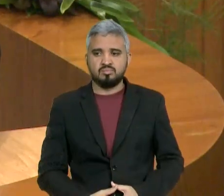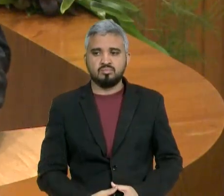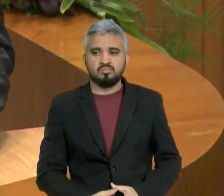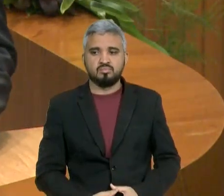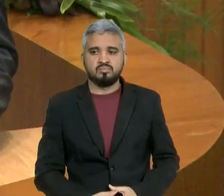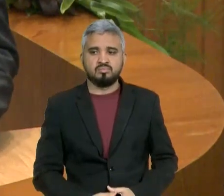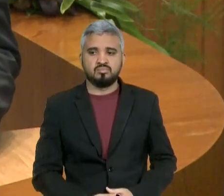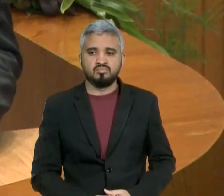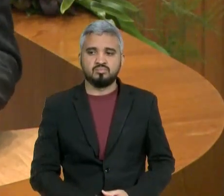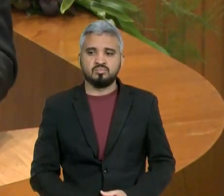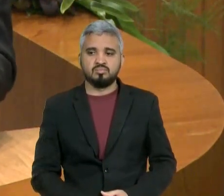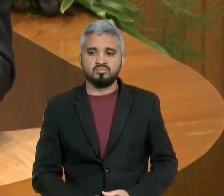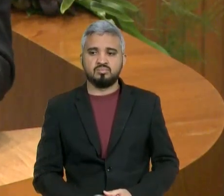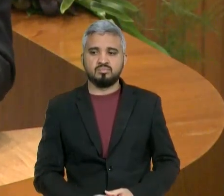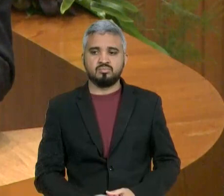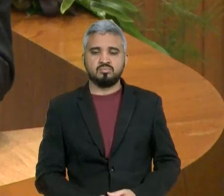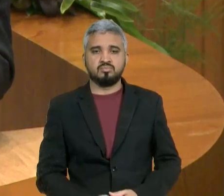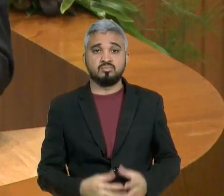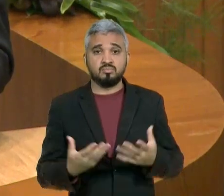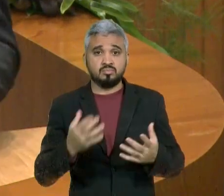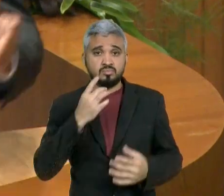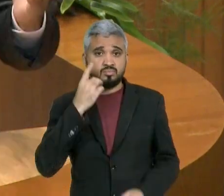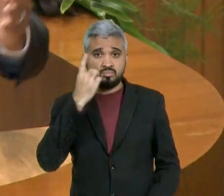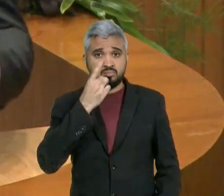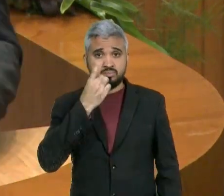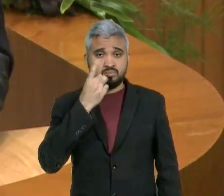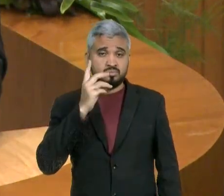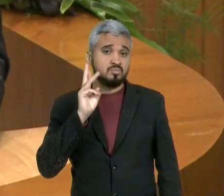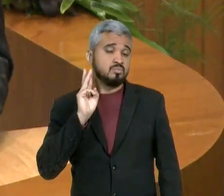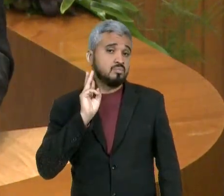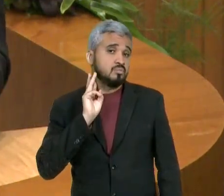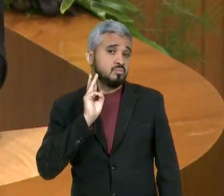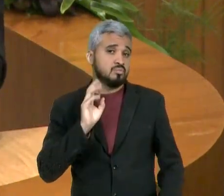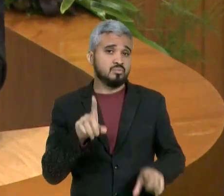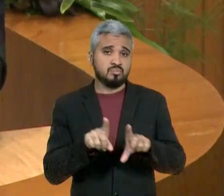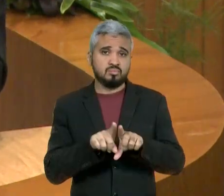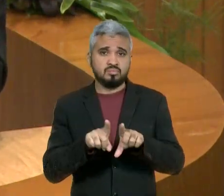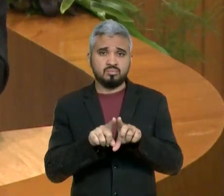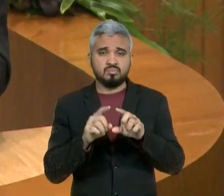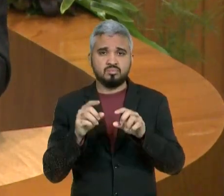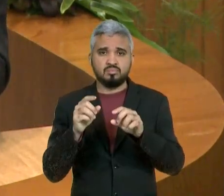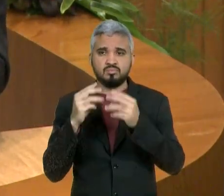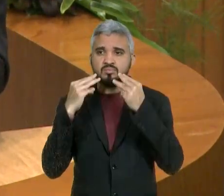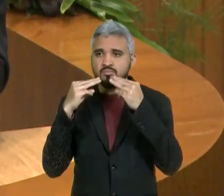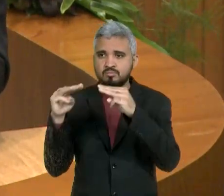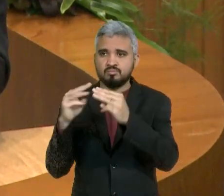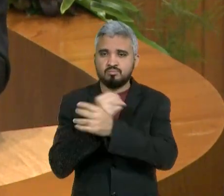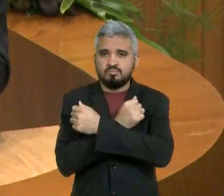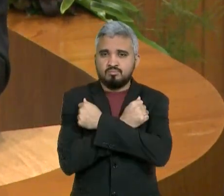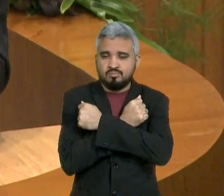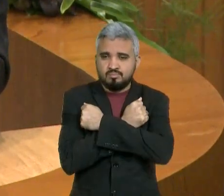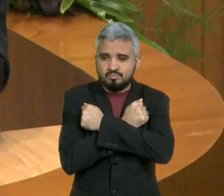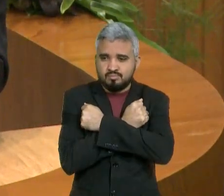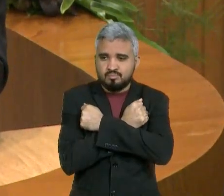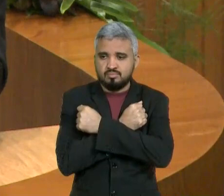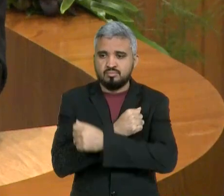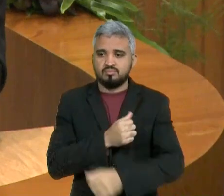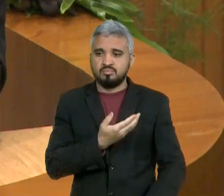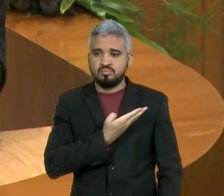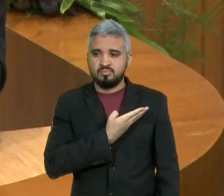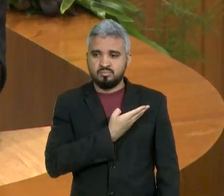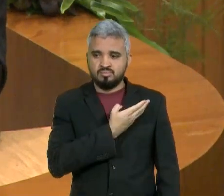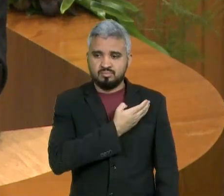Certeza. Feito o registro, deputado Hélito, também quero mandar um abraço ao nosso amigo